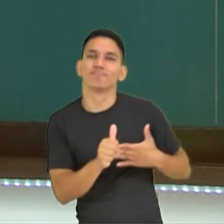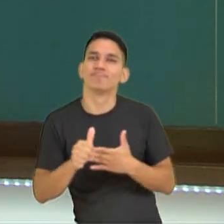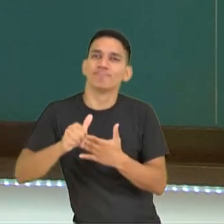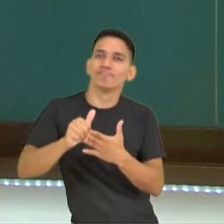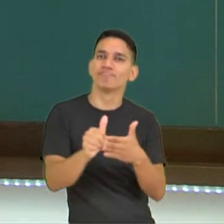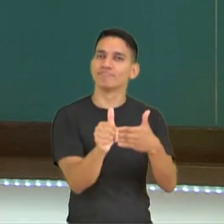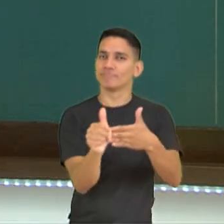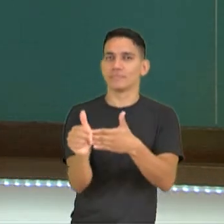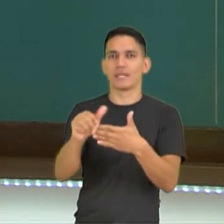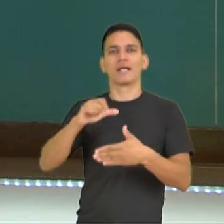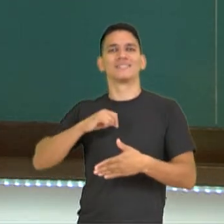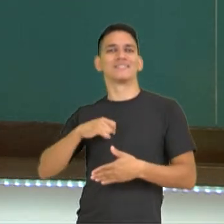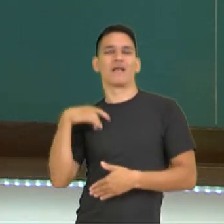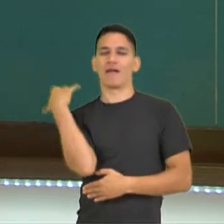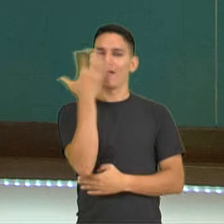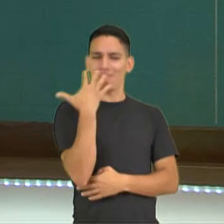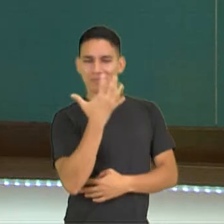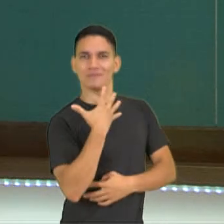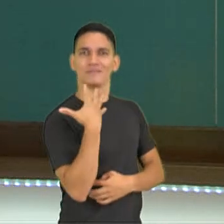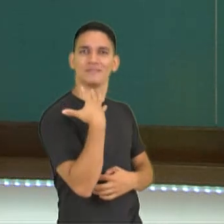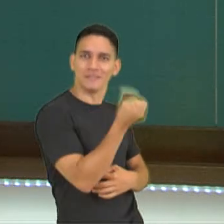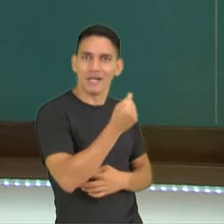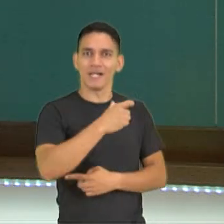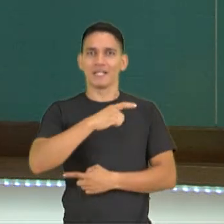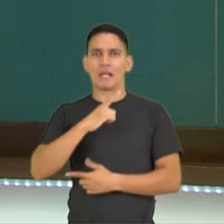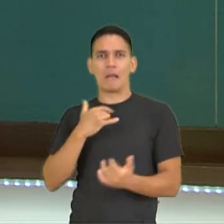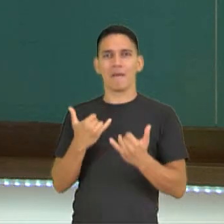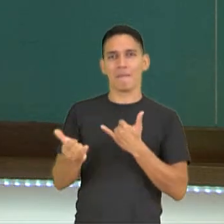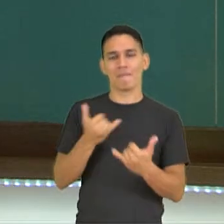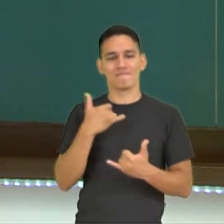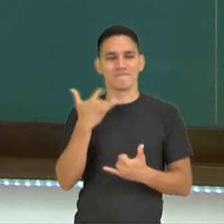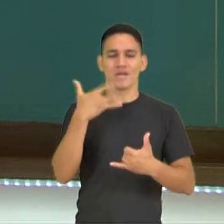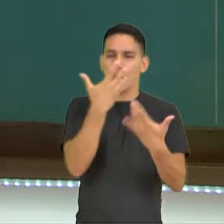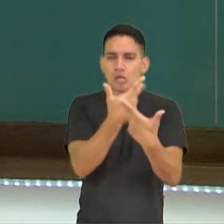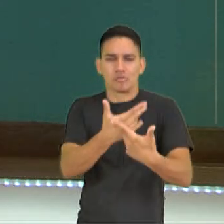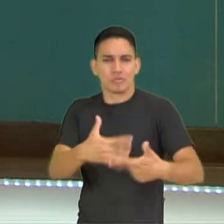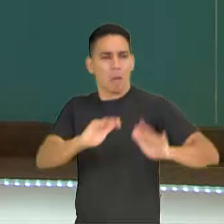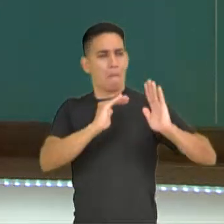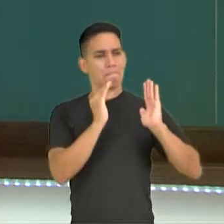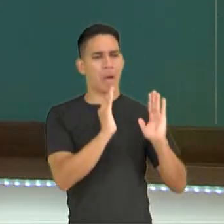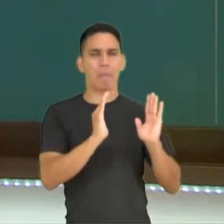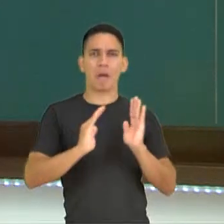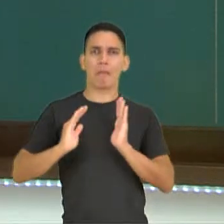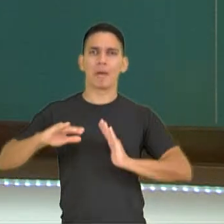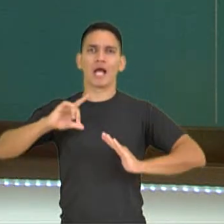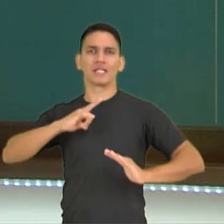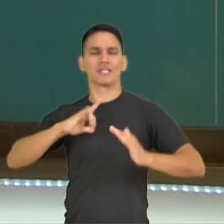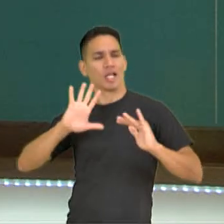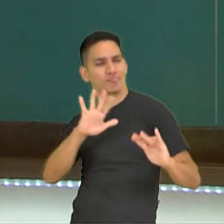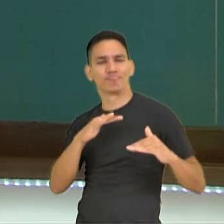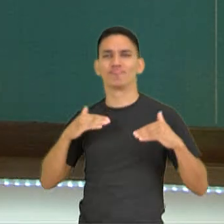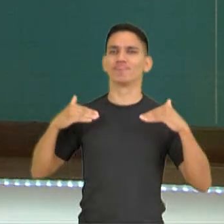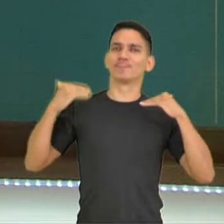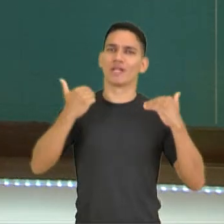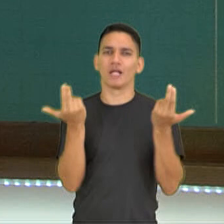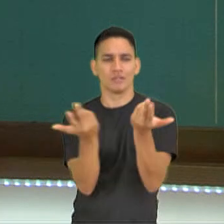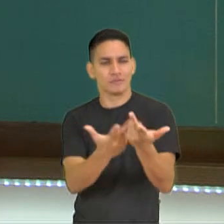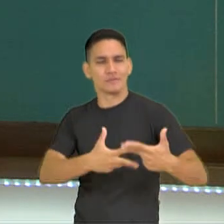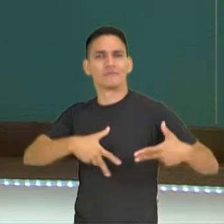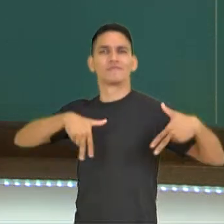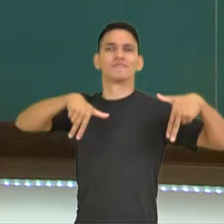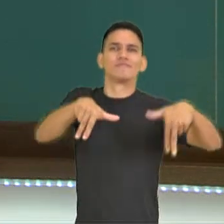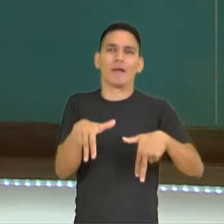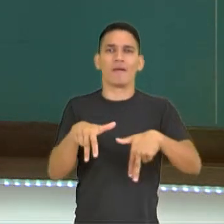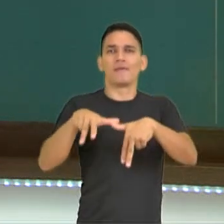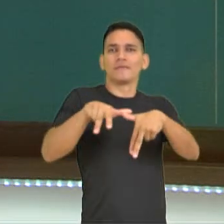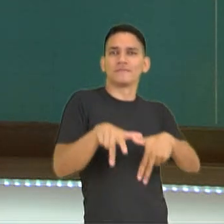passeio, é muito galante, muito cerimonioso, tem toda aquela pompa que esses pares e esses casais